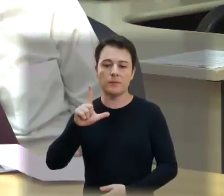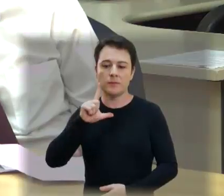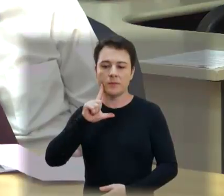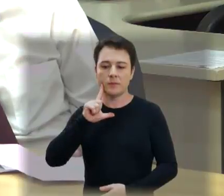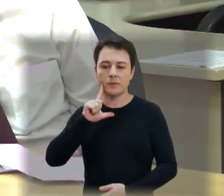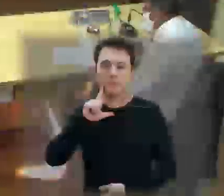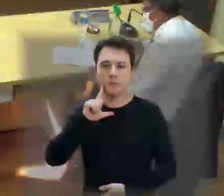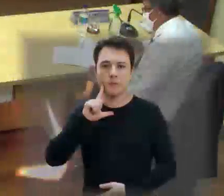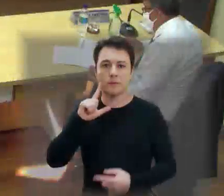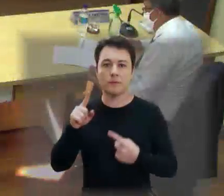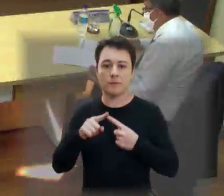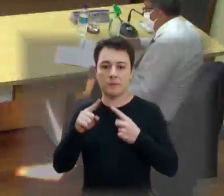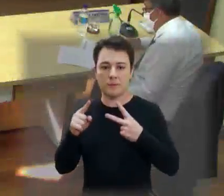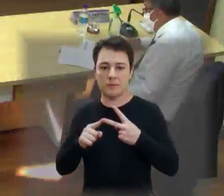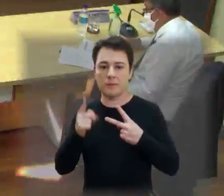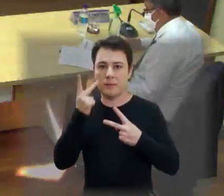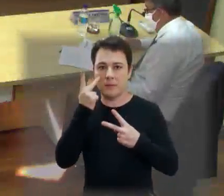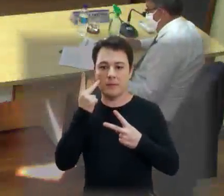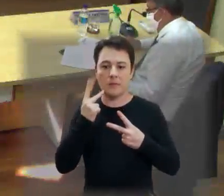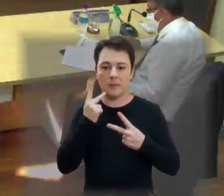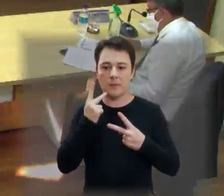Se prepara o vereador Paulo Landim.